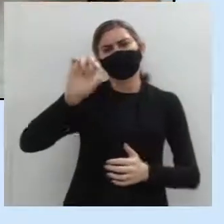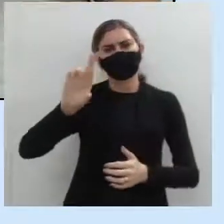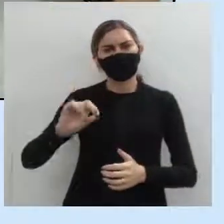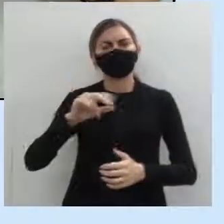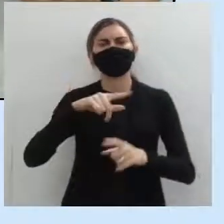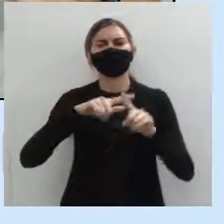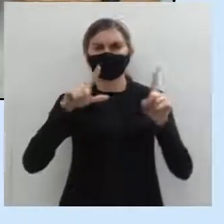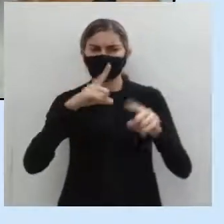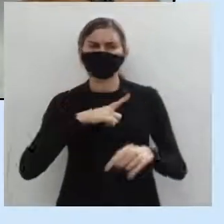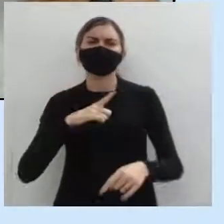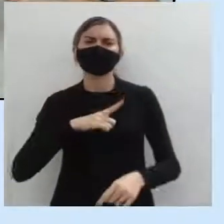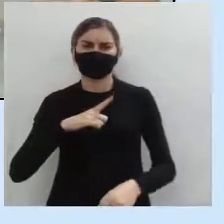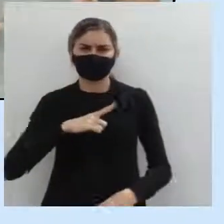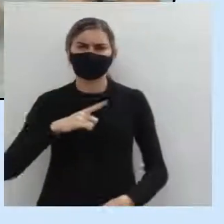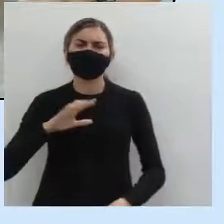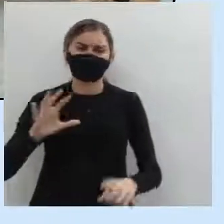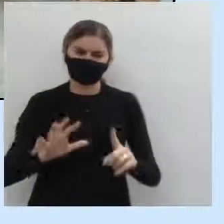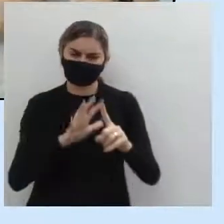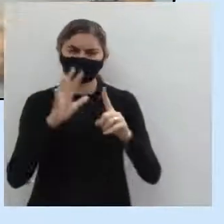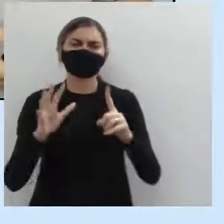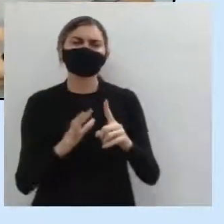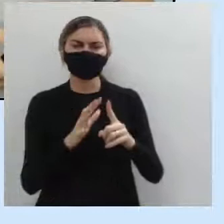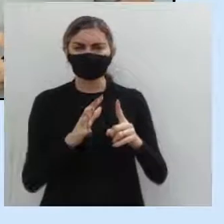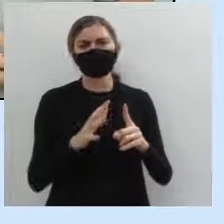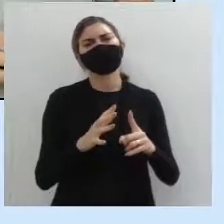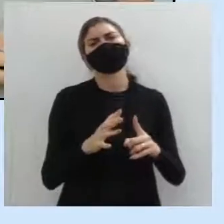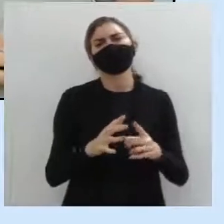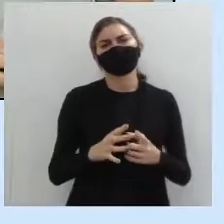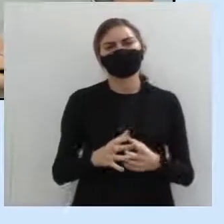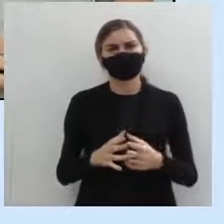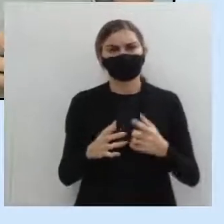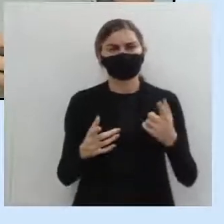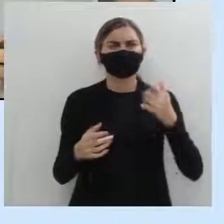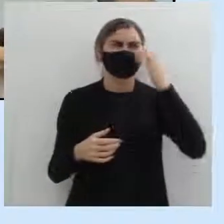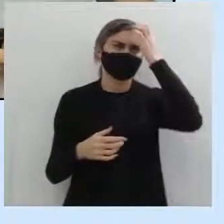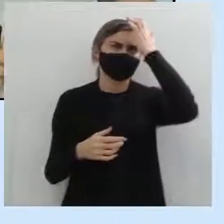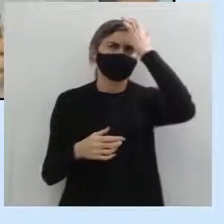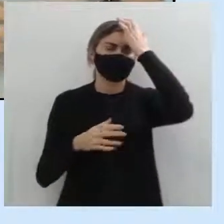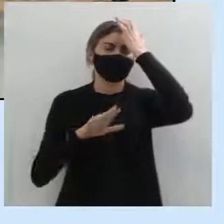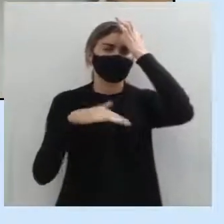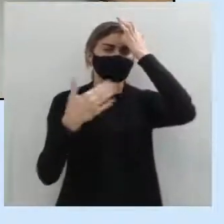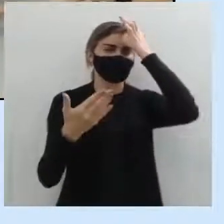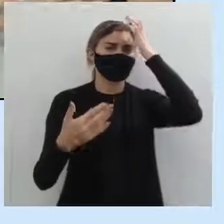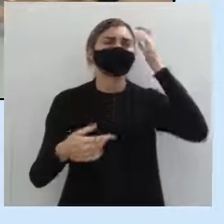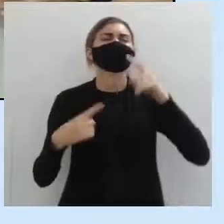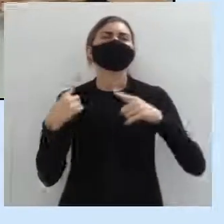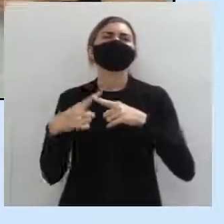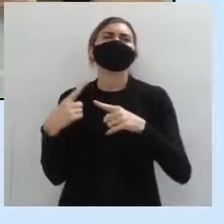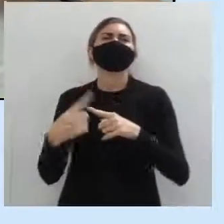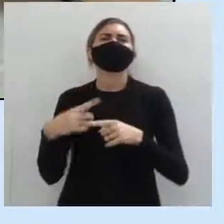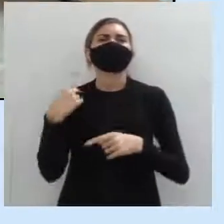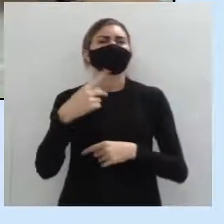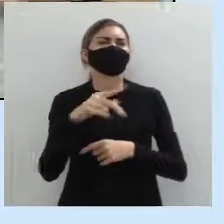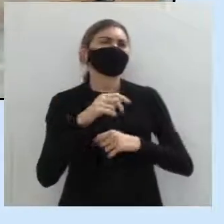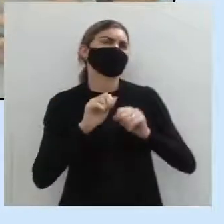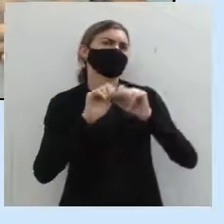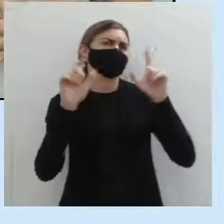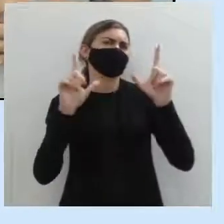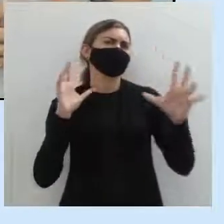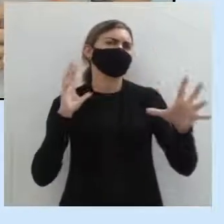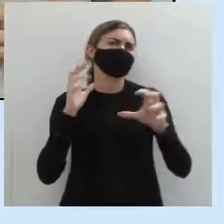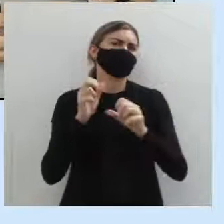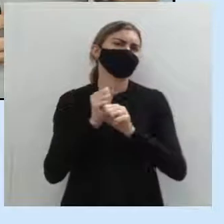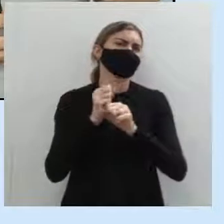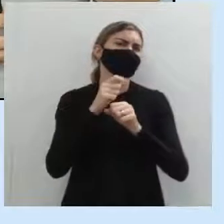ainda tinha uma certa influência e prestígio, tá bem? Então, por que eu fiz esse